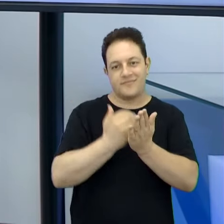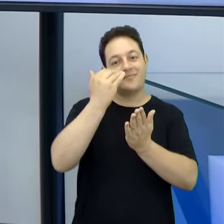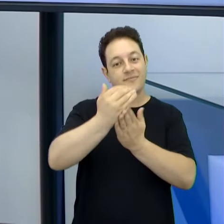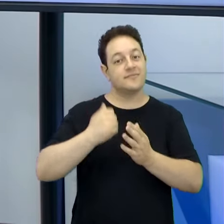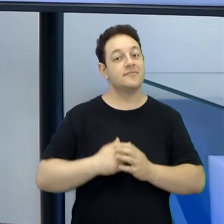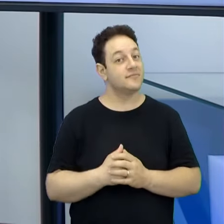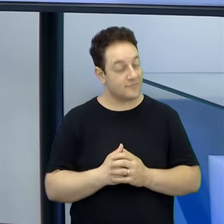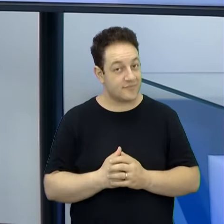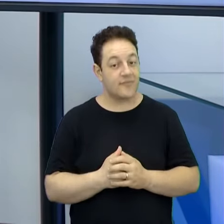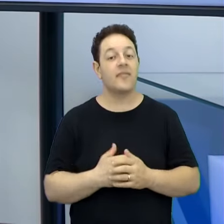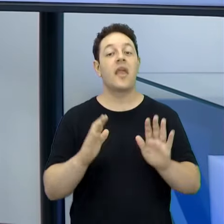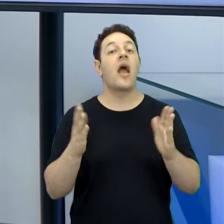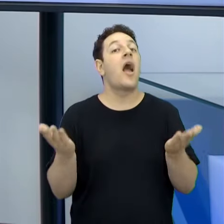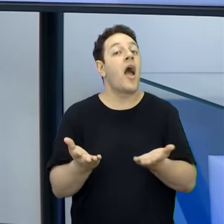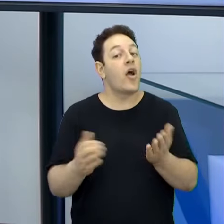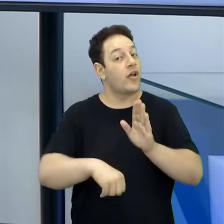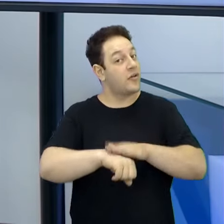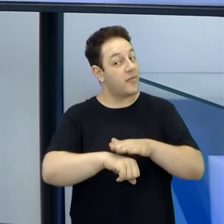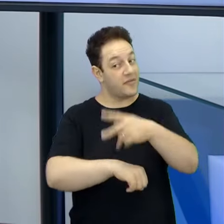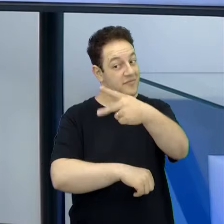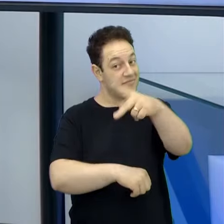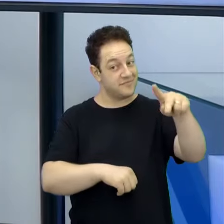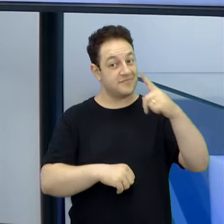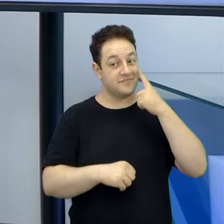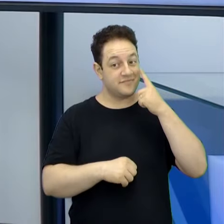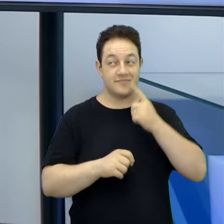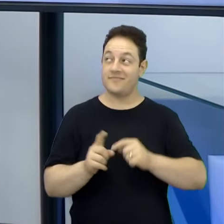E aí a gente tem um agora com vocês.